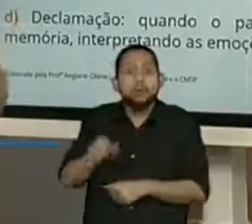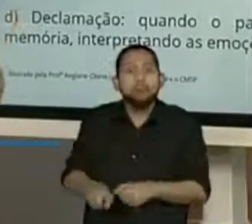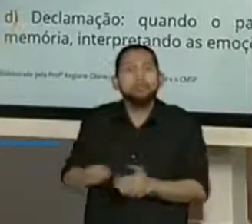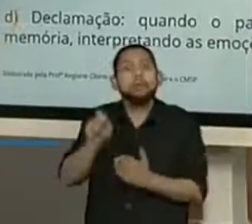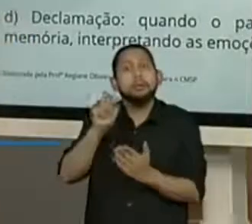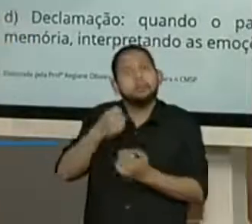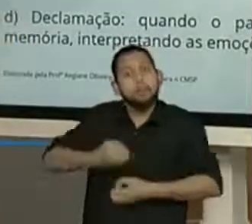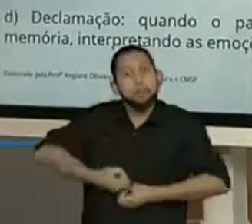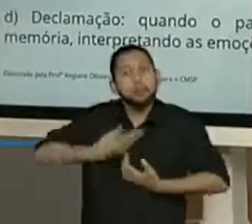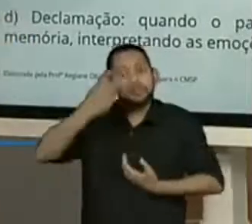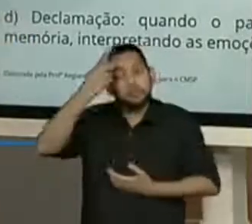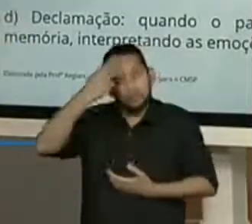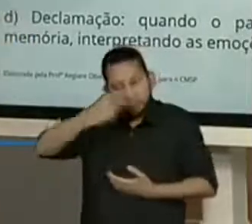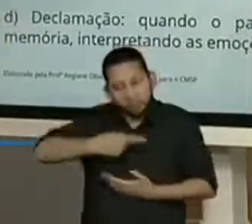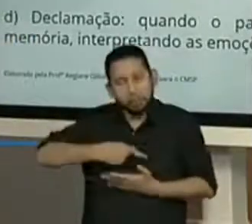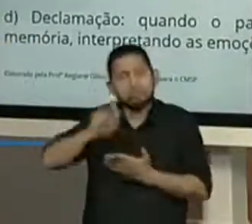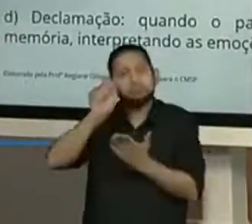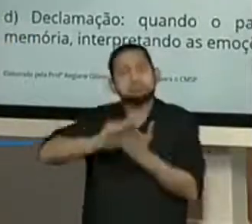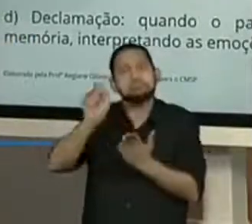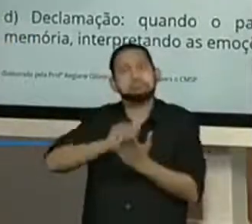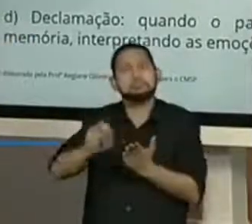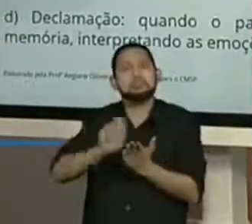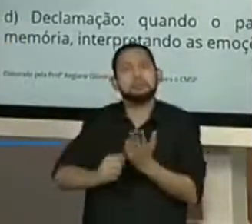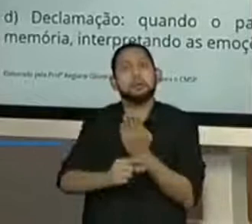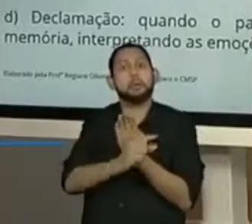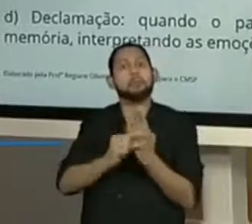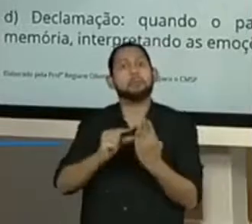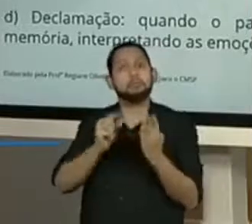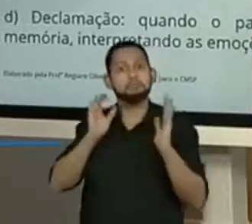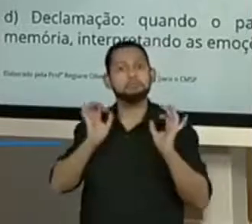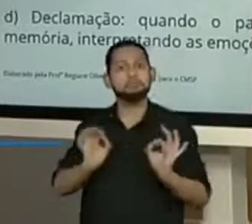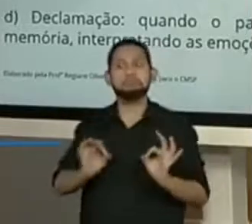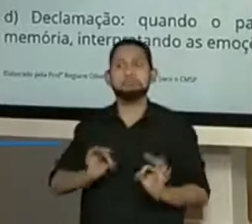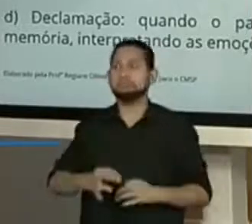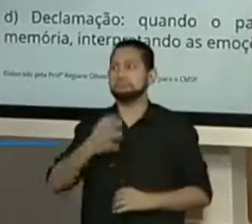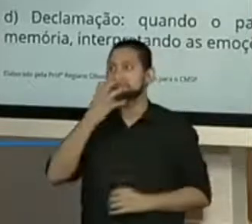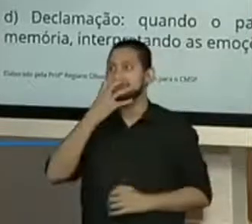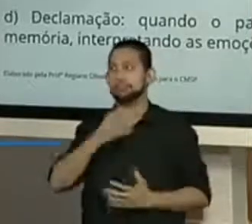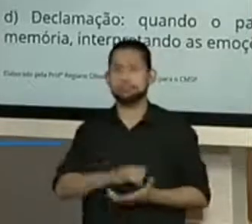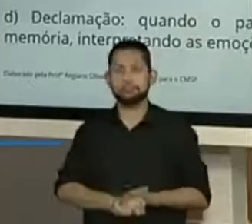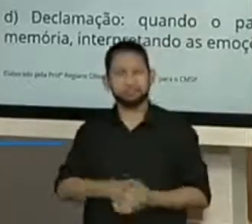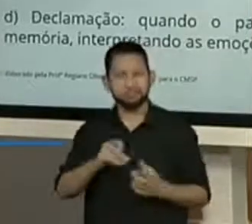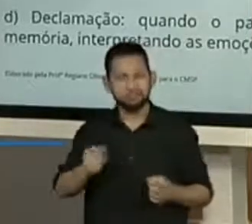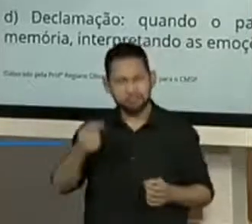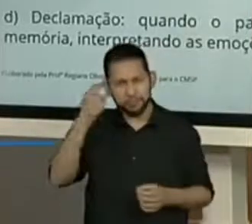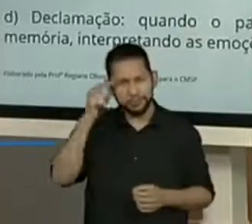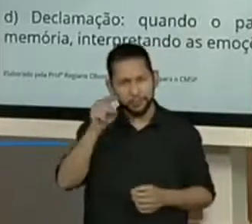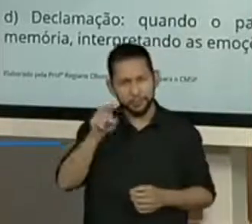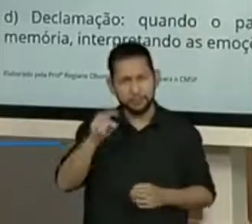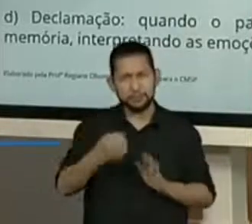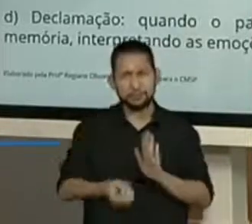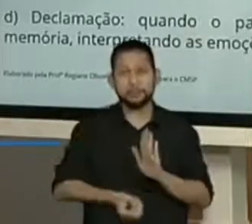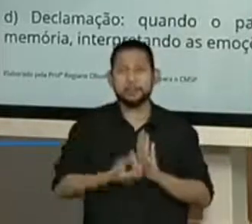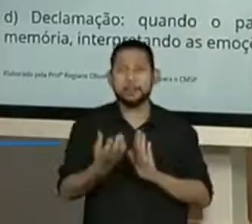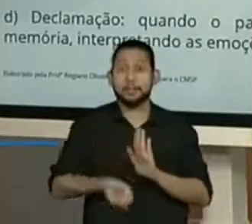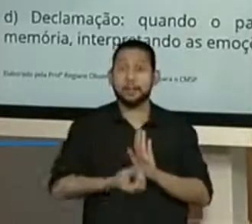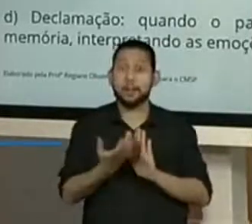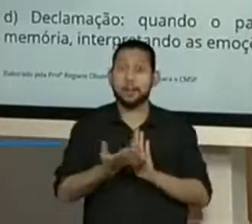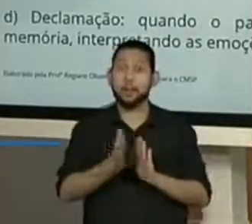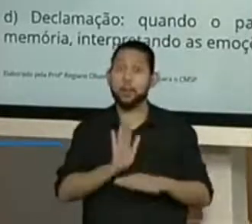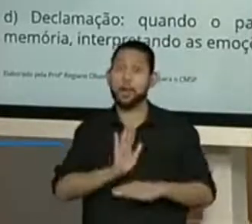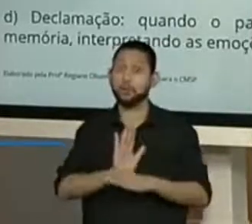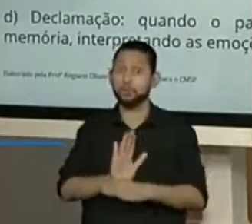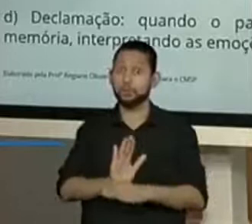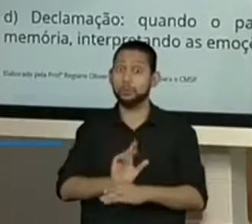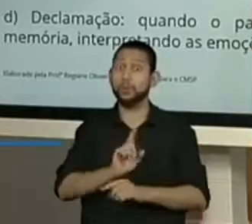verdadeiros poetas e poetisas que já começaram a escrever você Já pensaram que um sarau pode ser